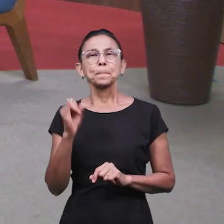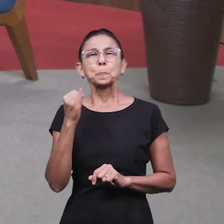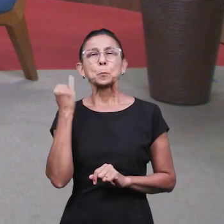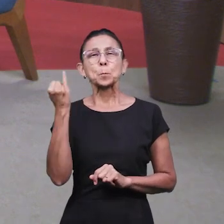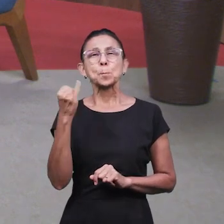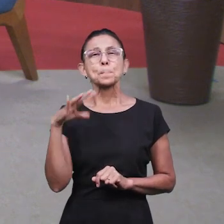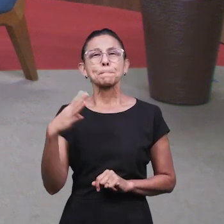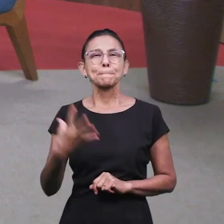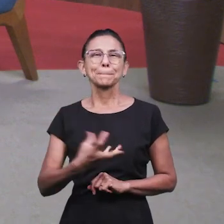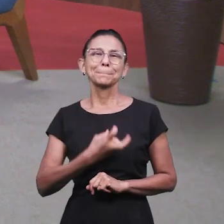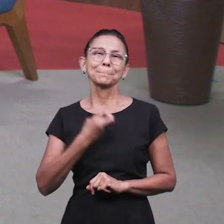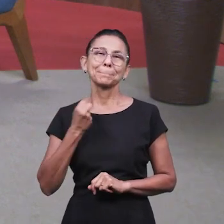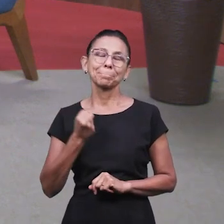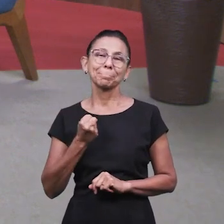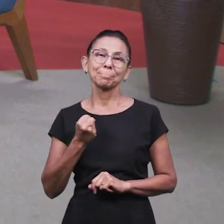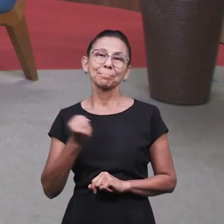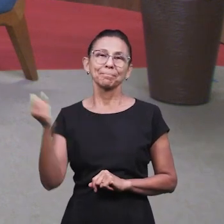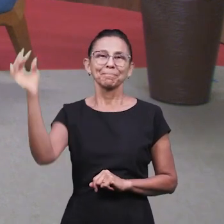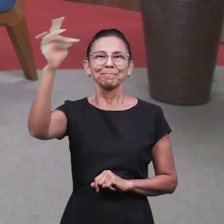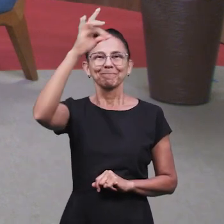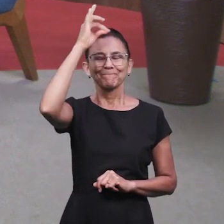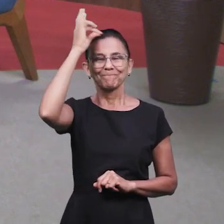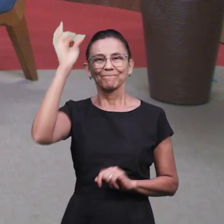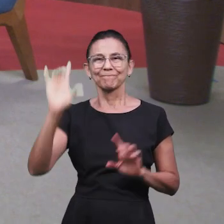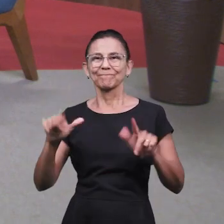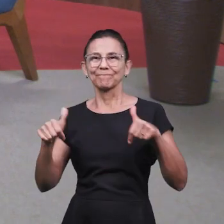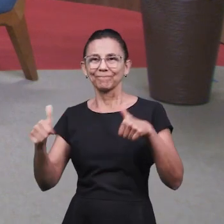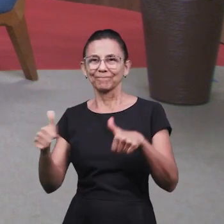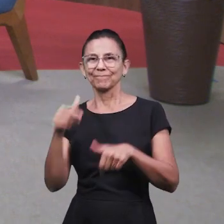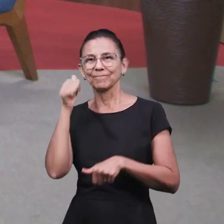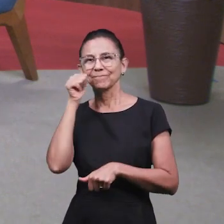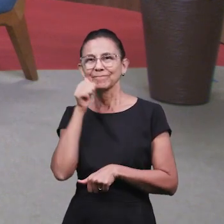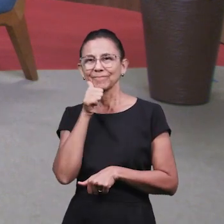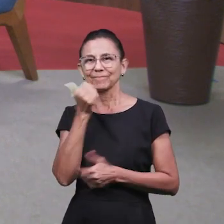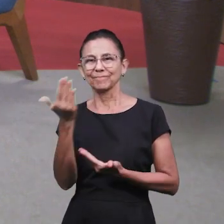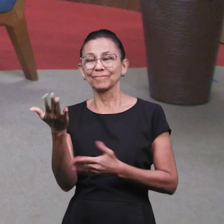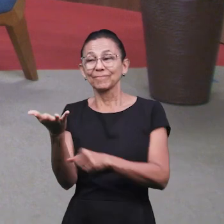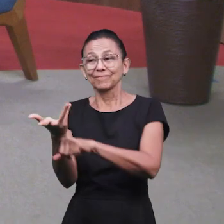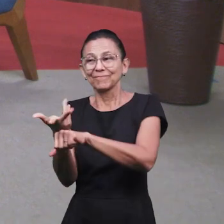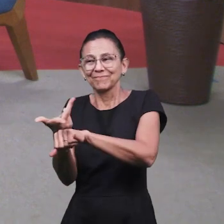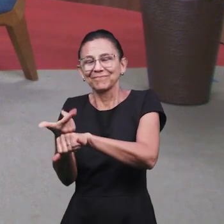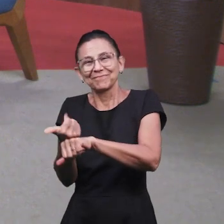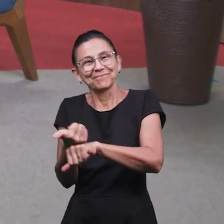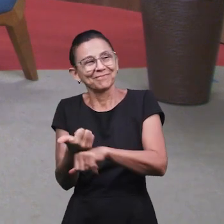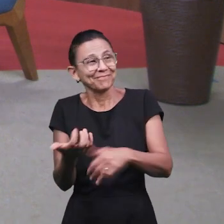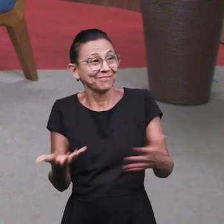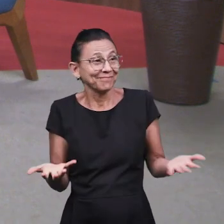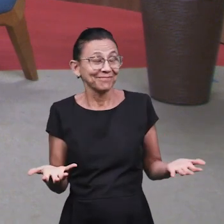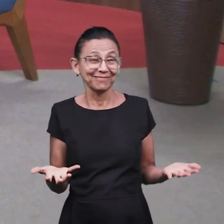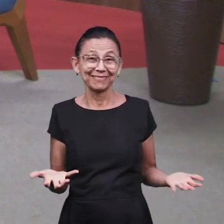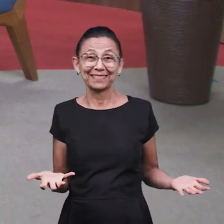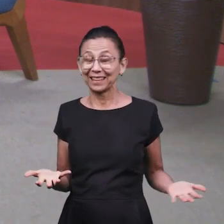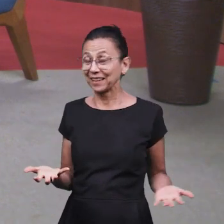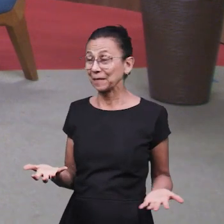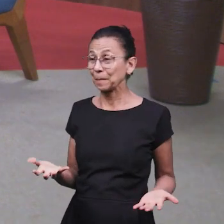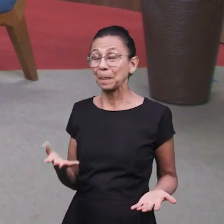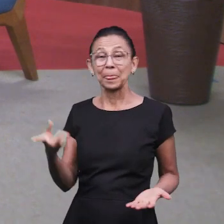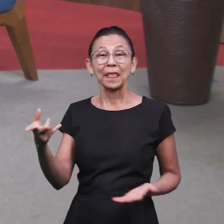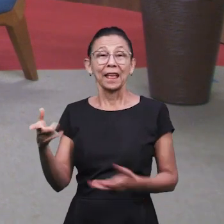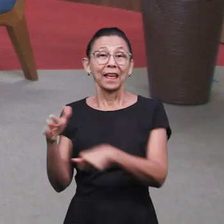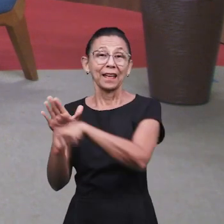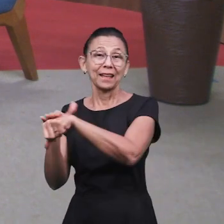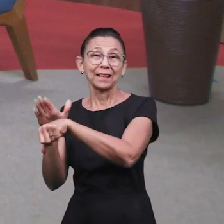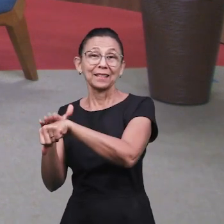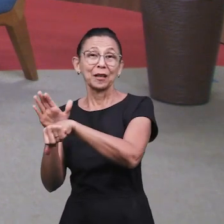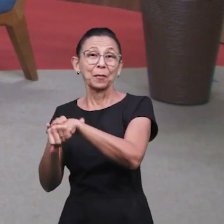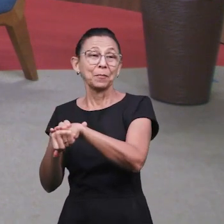para a salvação. O Espírito Santo agiu e ela foi convencida pela ação do Espírito Santo. Ninguém falou nada. Ninguém, você